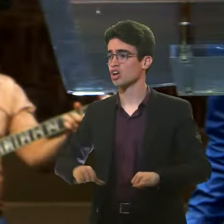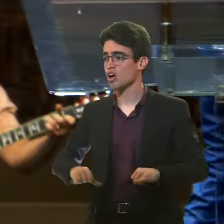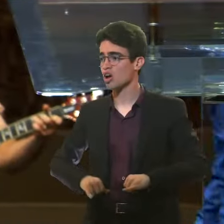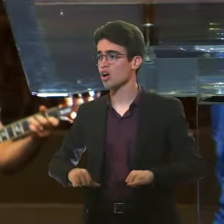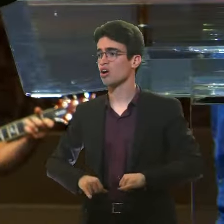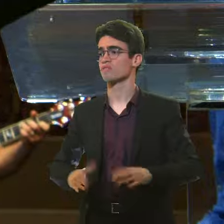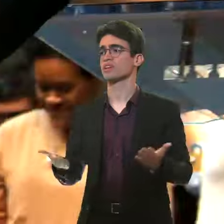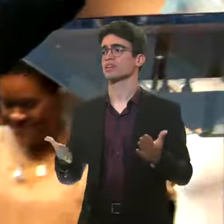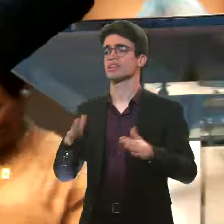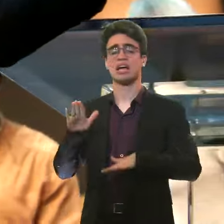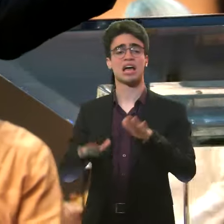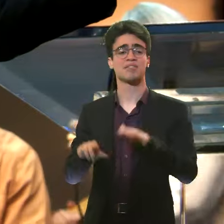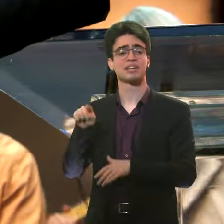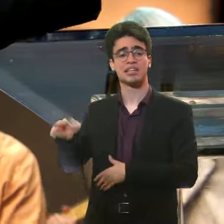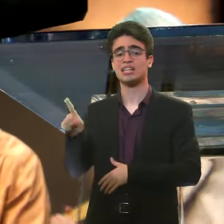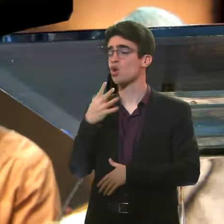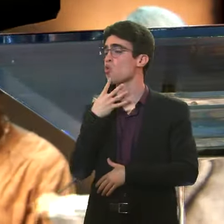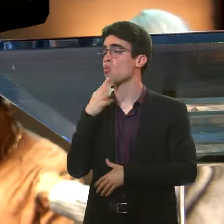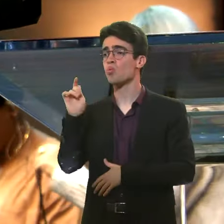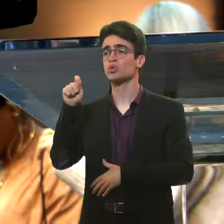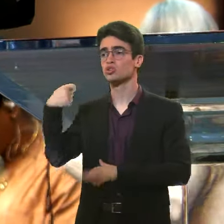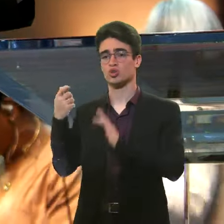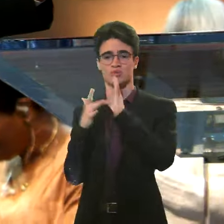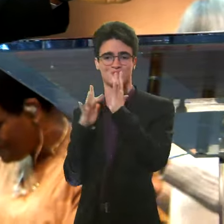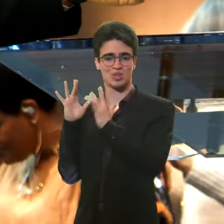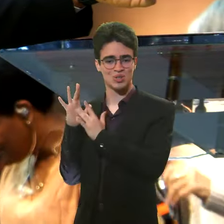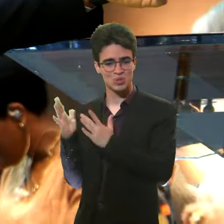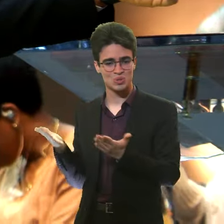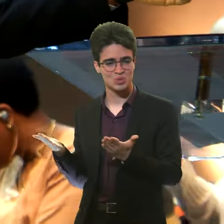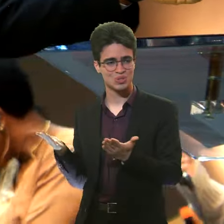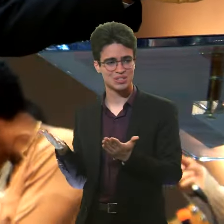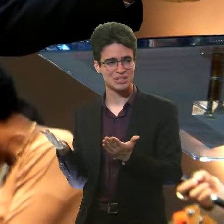o intercessor, ainda não conheça o amor de Deus.